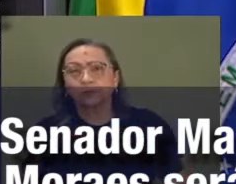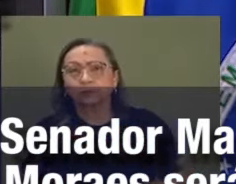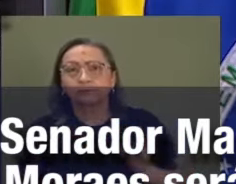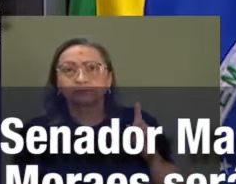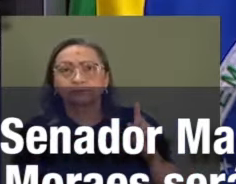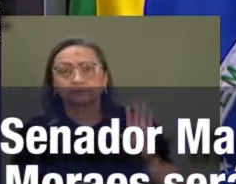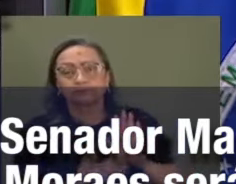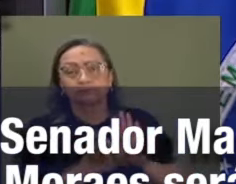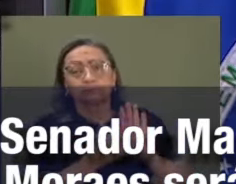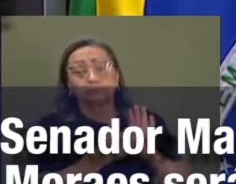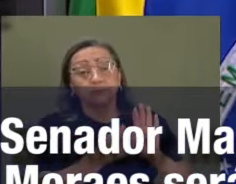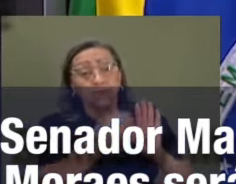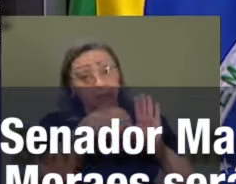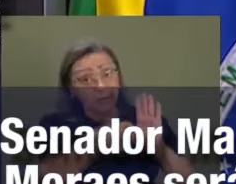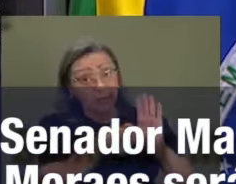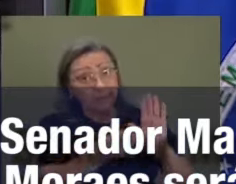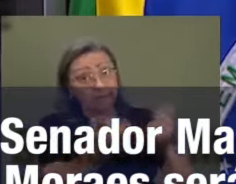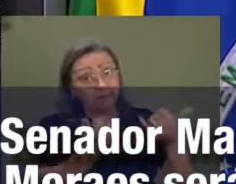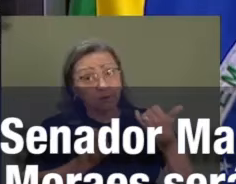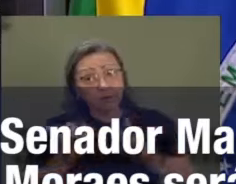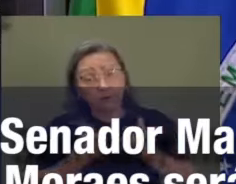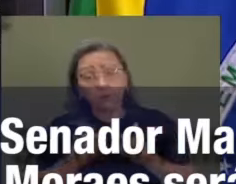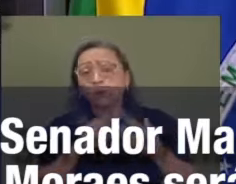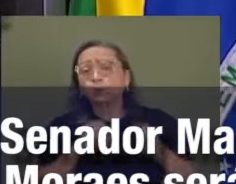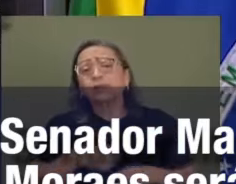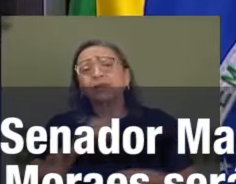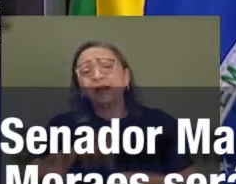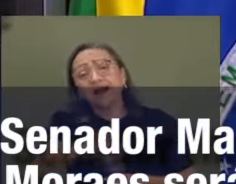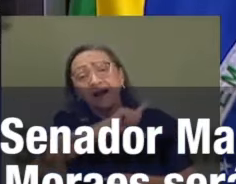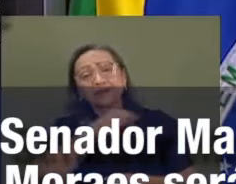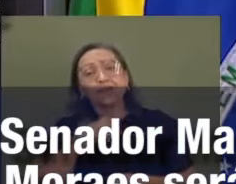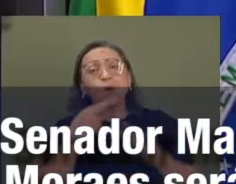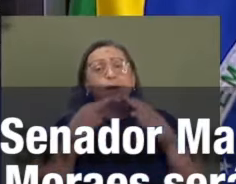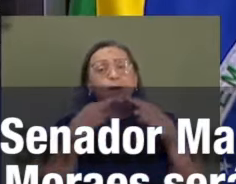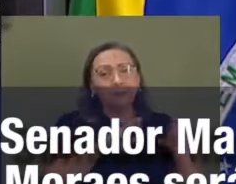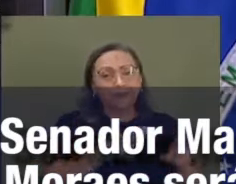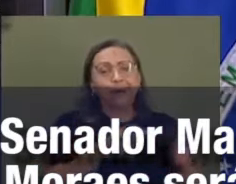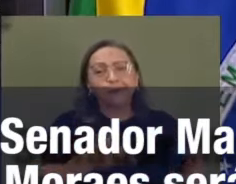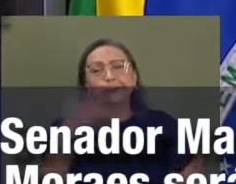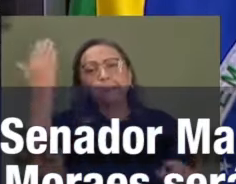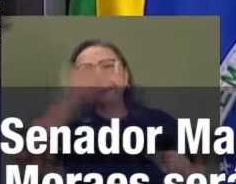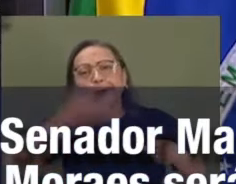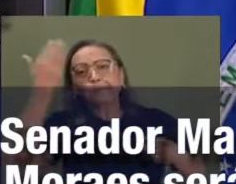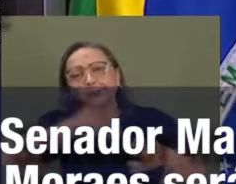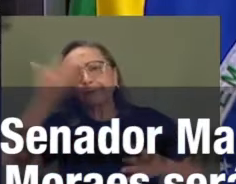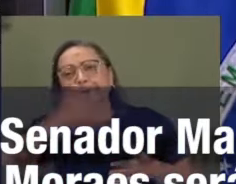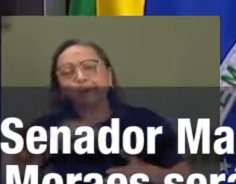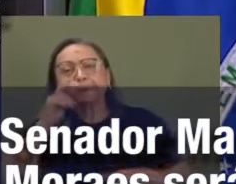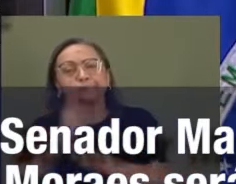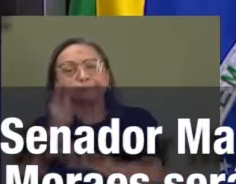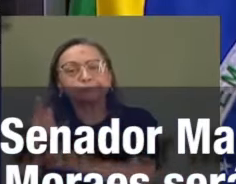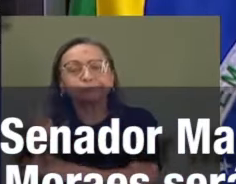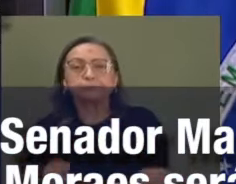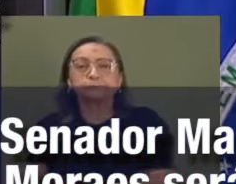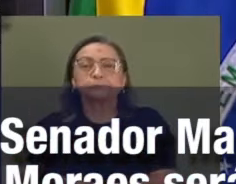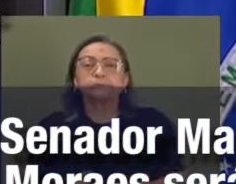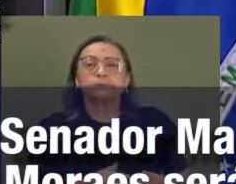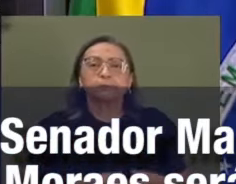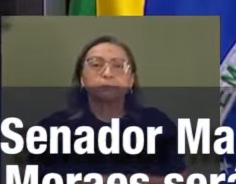comissão me comunicando que está sendo comprovado as minhas denúncias. Bom, vamos passar para outra etapa, depois eu explico onde é que entra o Trump.